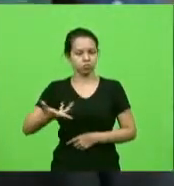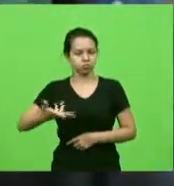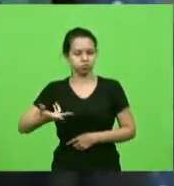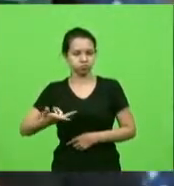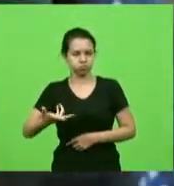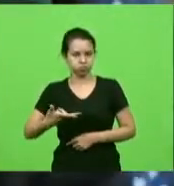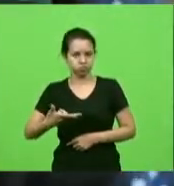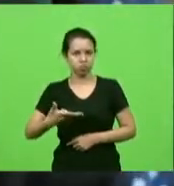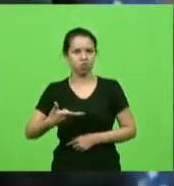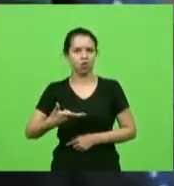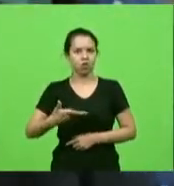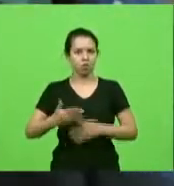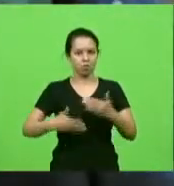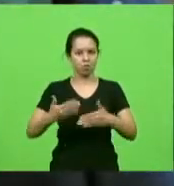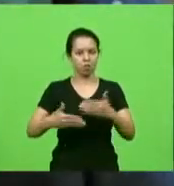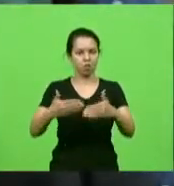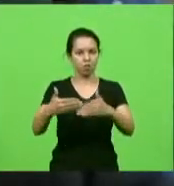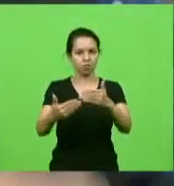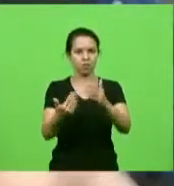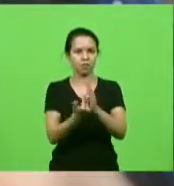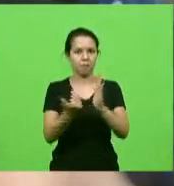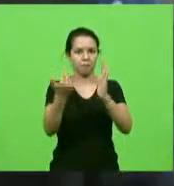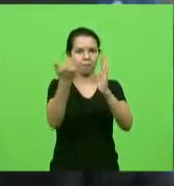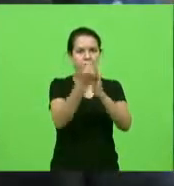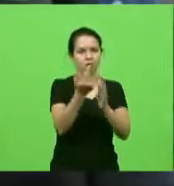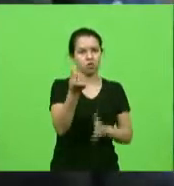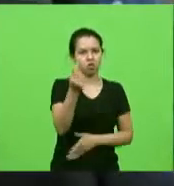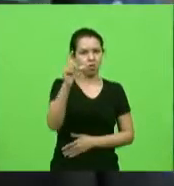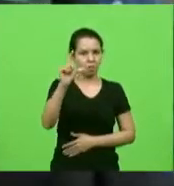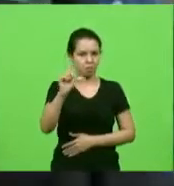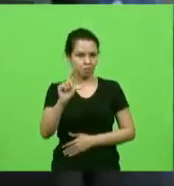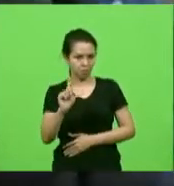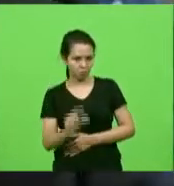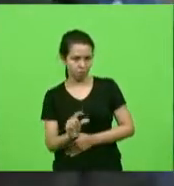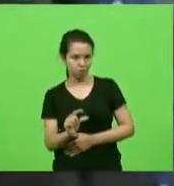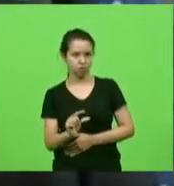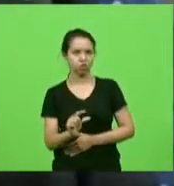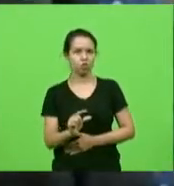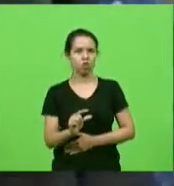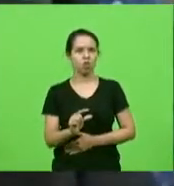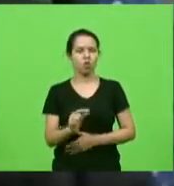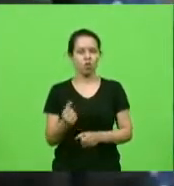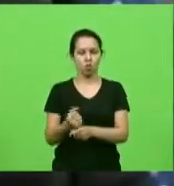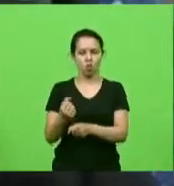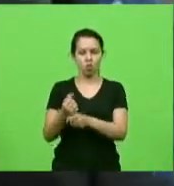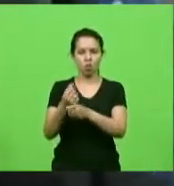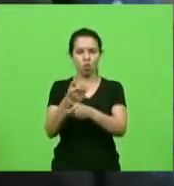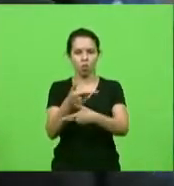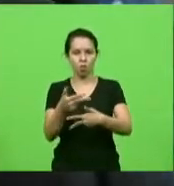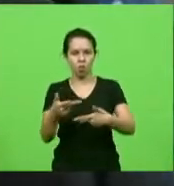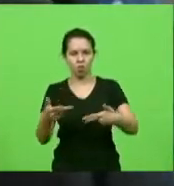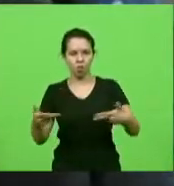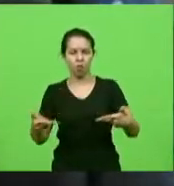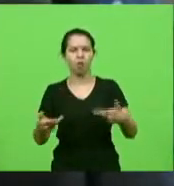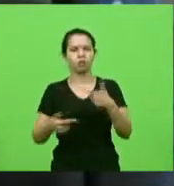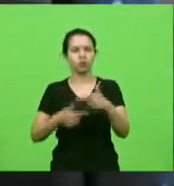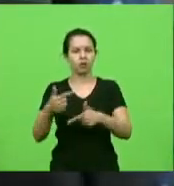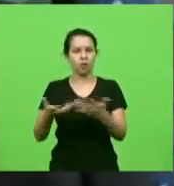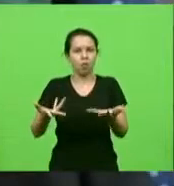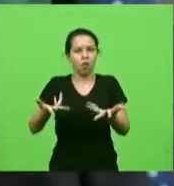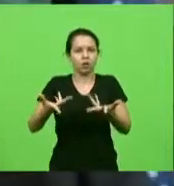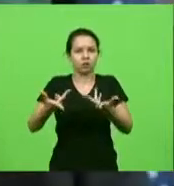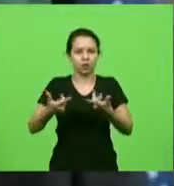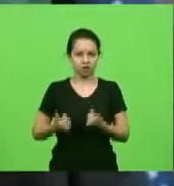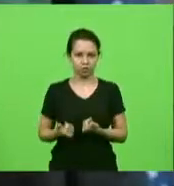processos, fazer mais com menos, entregar os serviços no tamanho e qualidade que são esperados pela população. Fecho